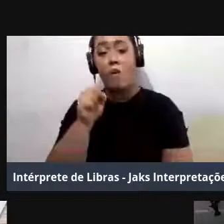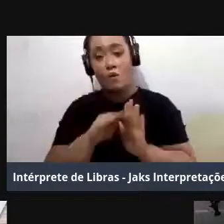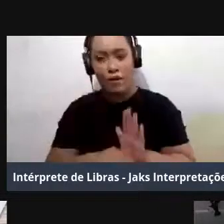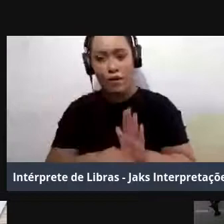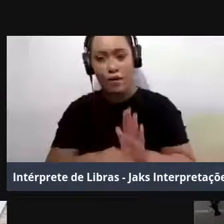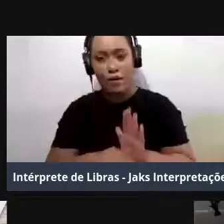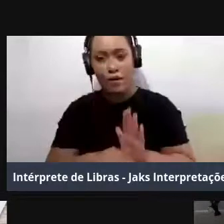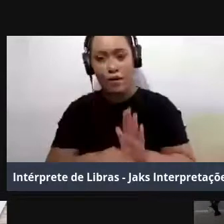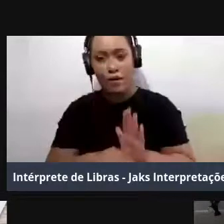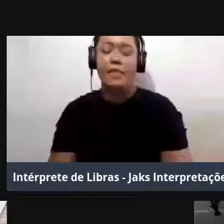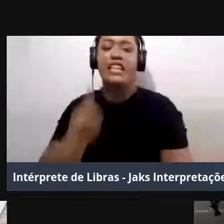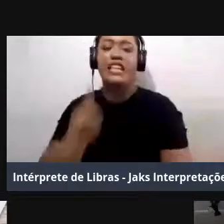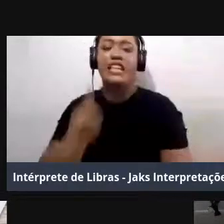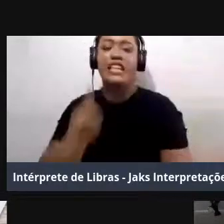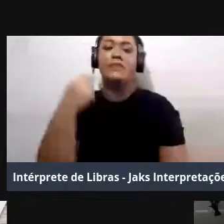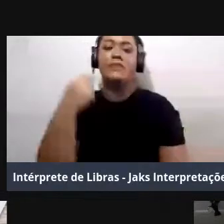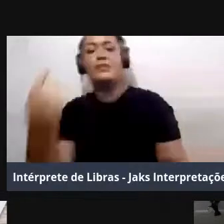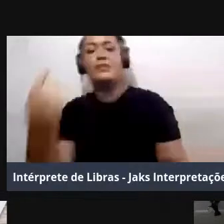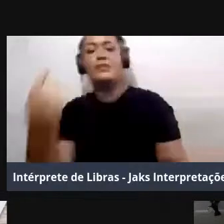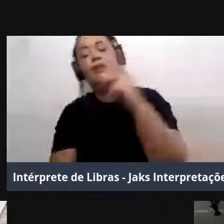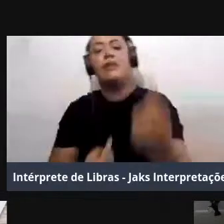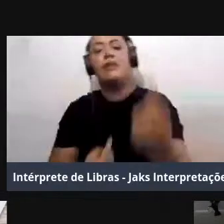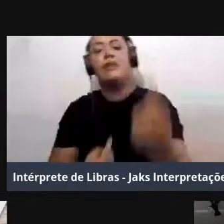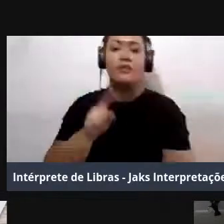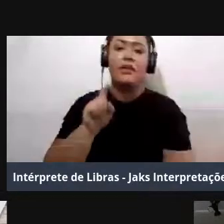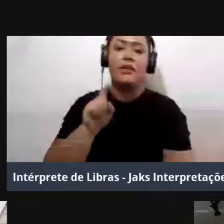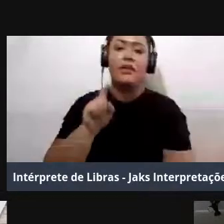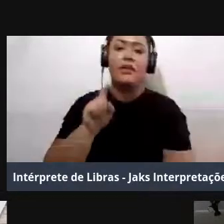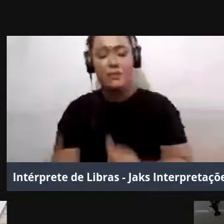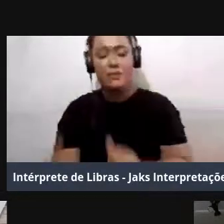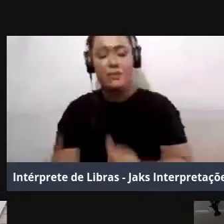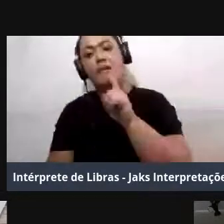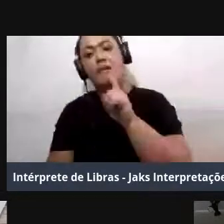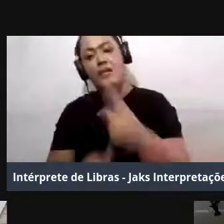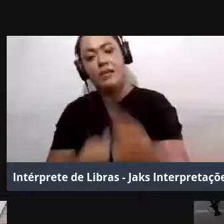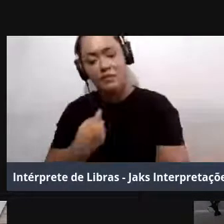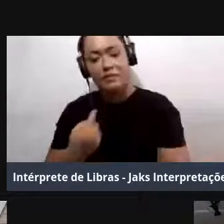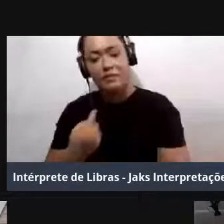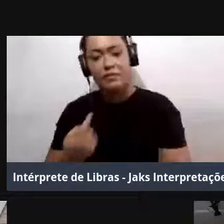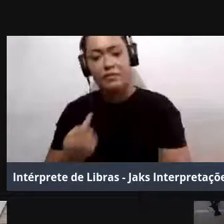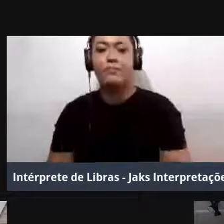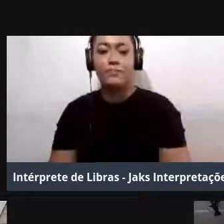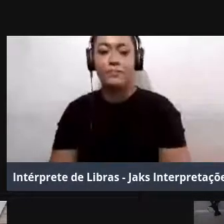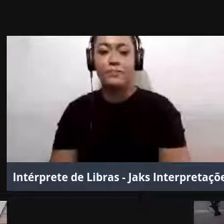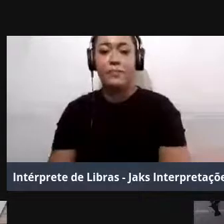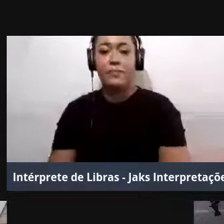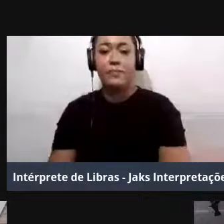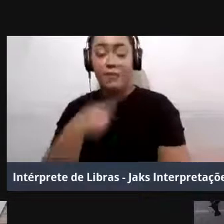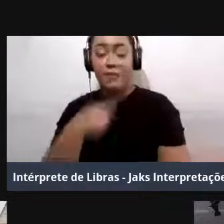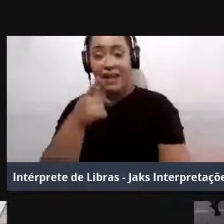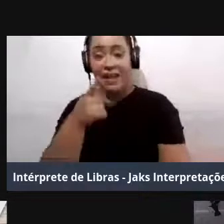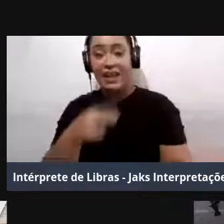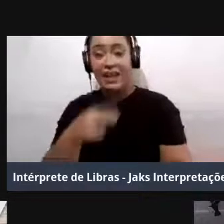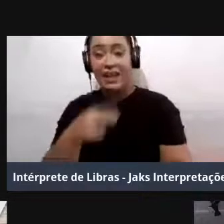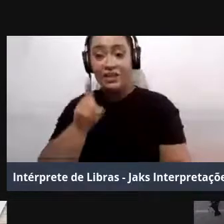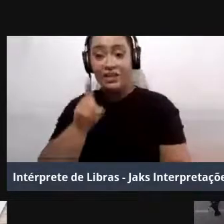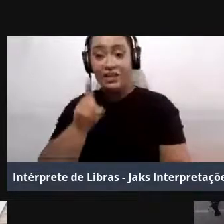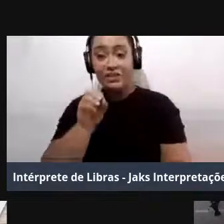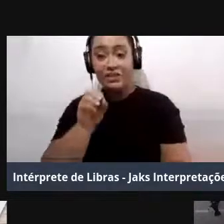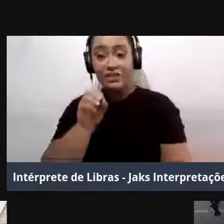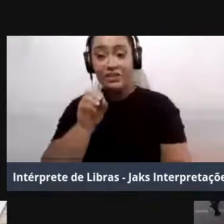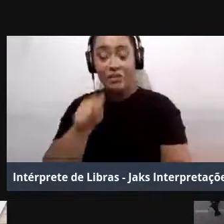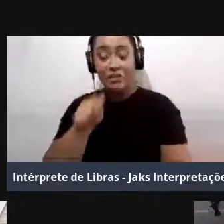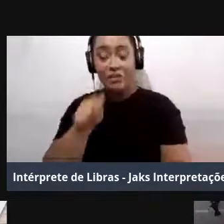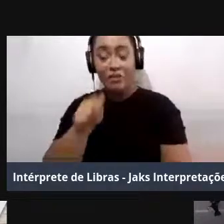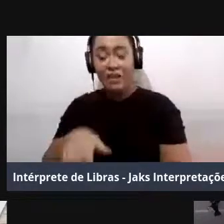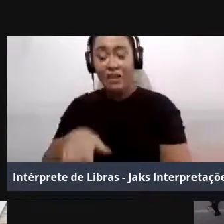mais assídua desse programa de podcast e vai ser a parteira mais ouvida nessa plataforma que está aqui em quase todos